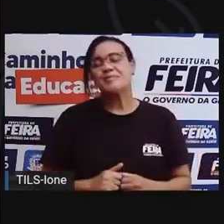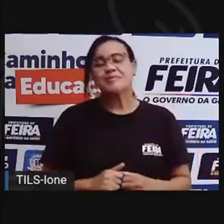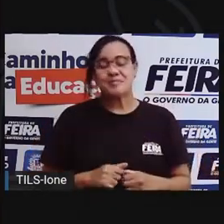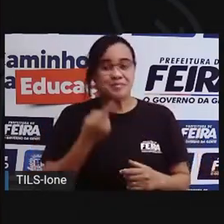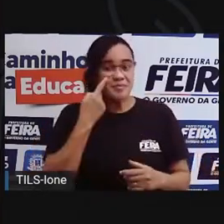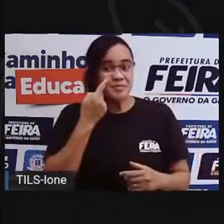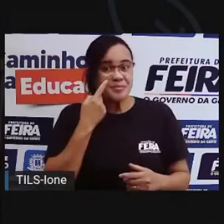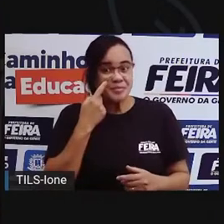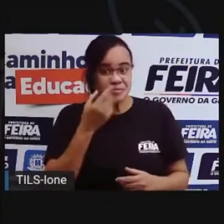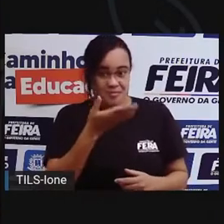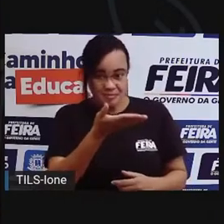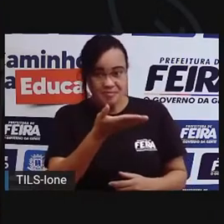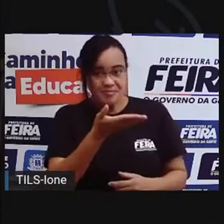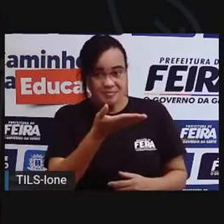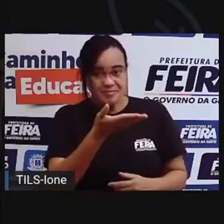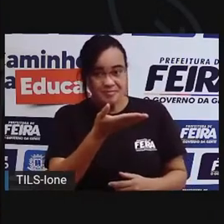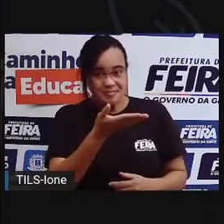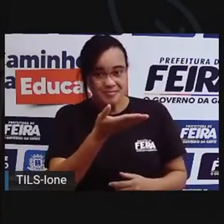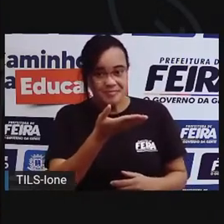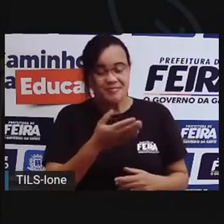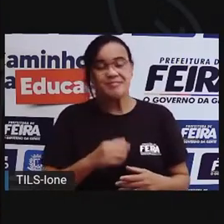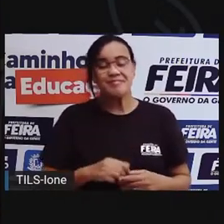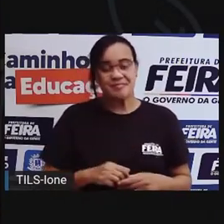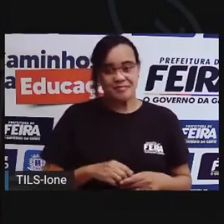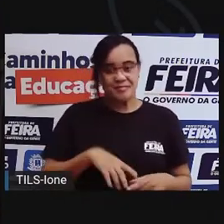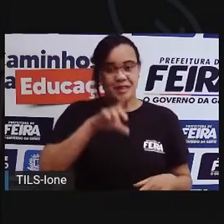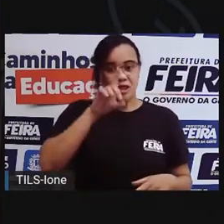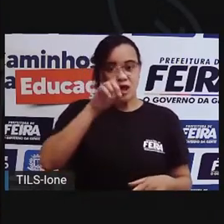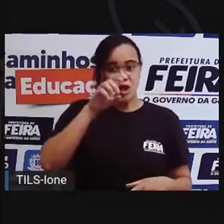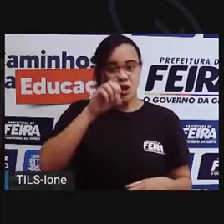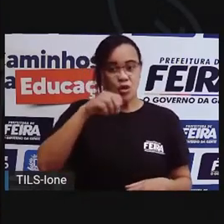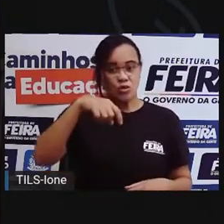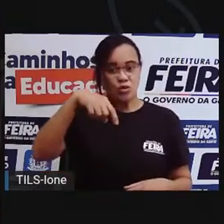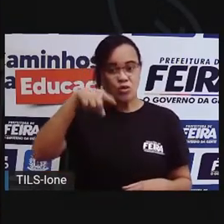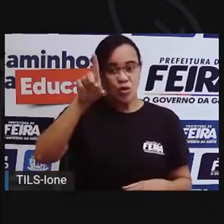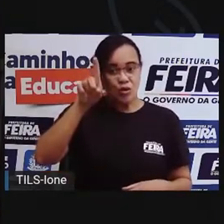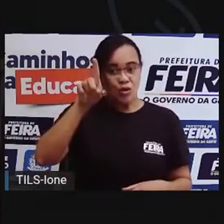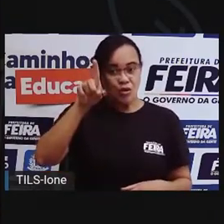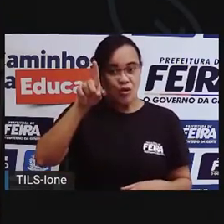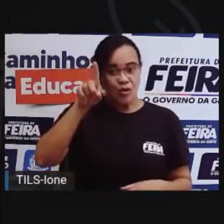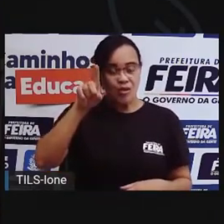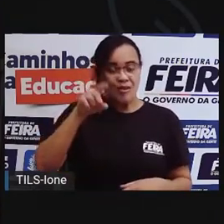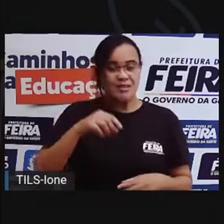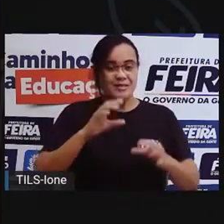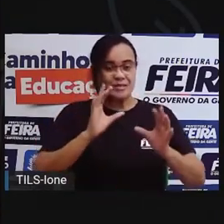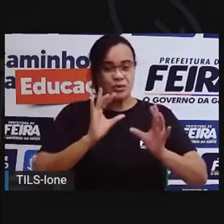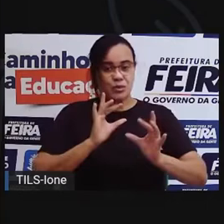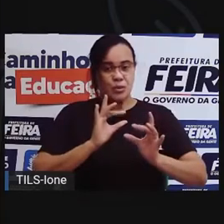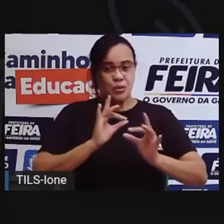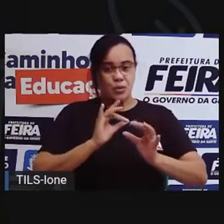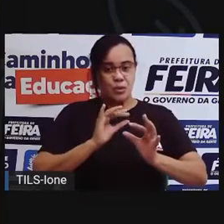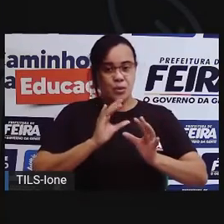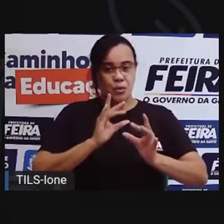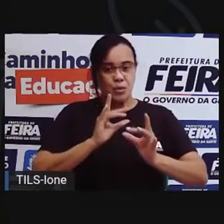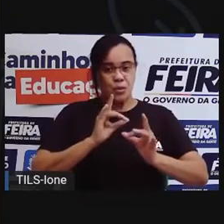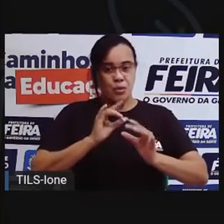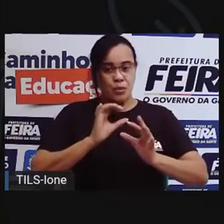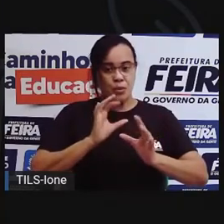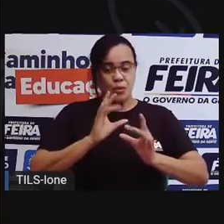nota que é bem grave, chamada de dó. Dó! Primeira nota. Então vamos lá!